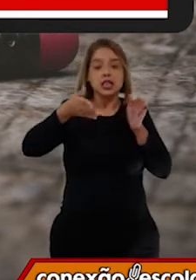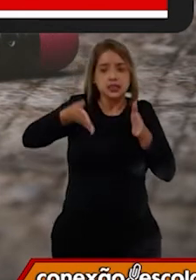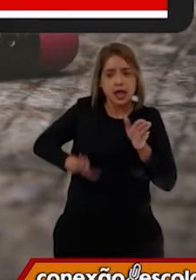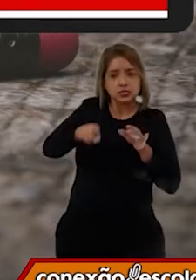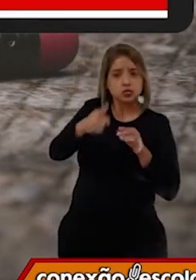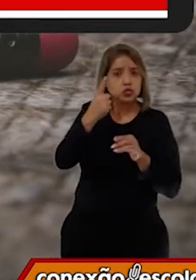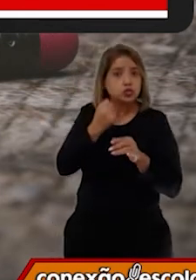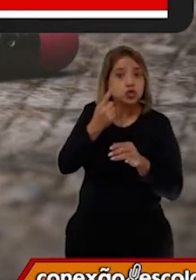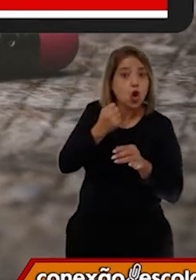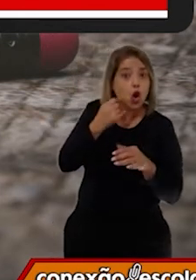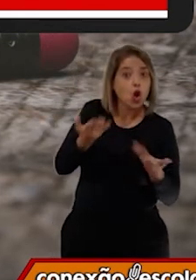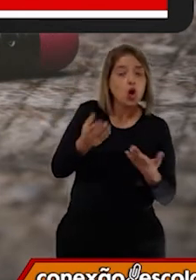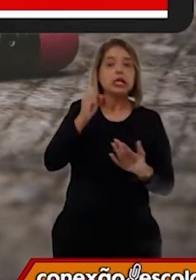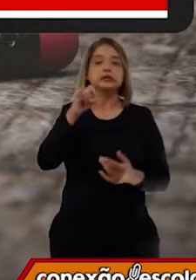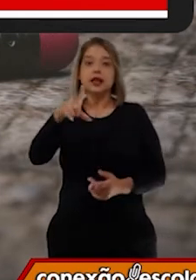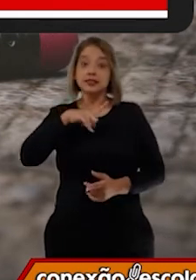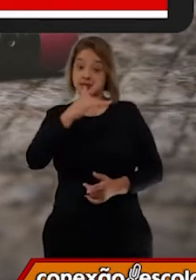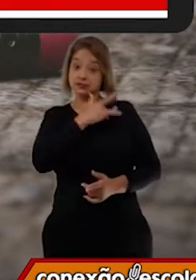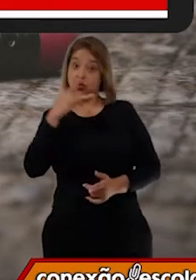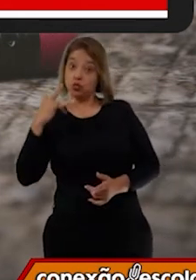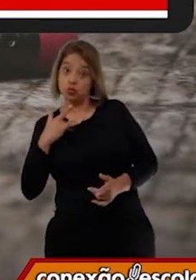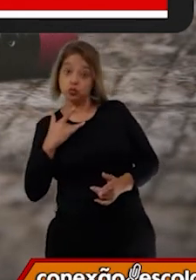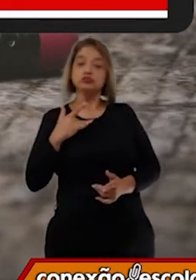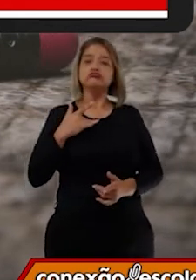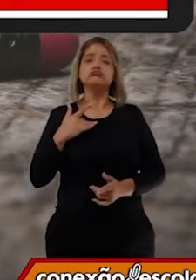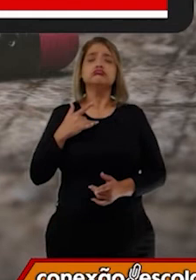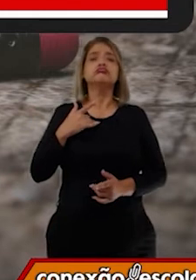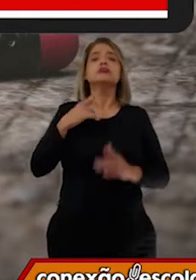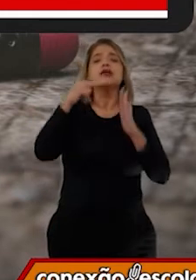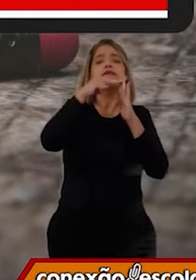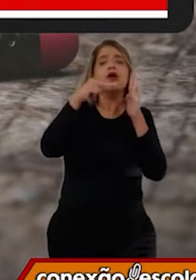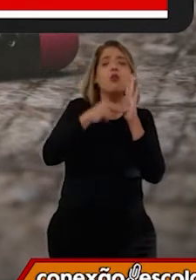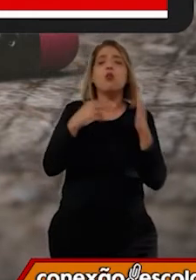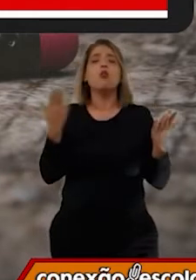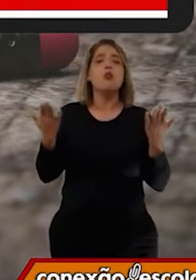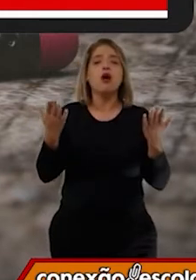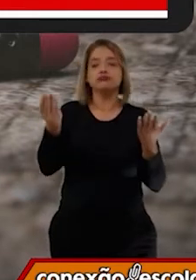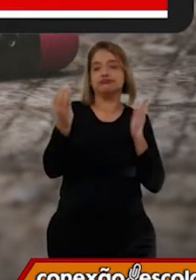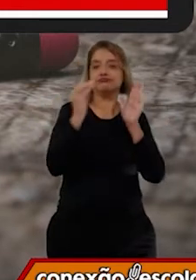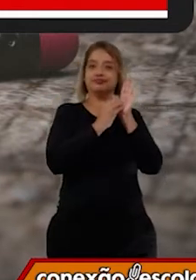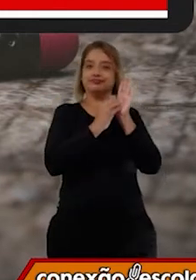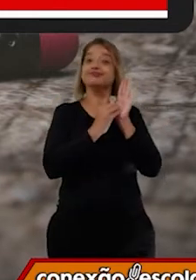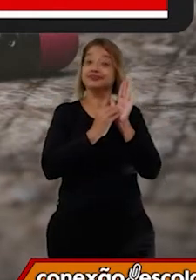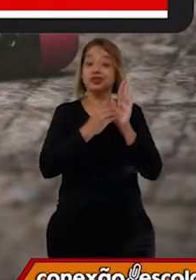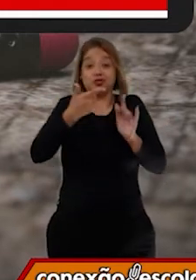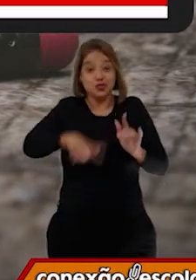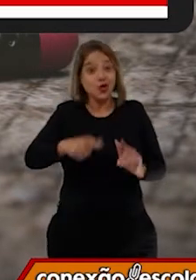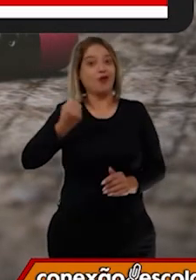você nasceu com saúde. Então, o médico dá uma nota. Olha aí o número aparecendo novamente.